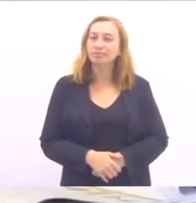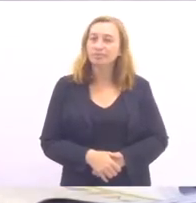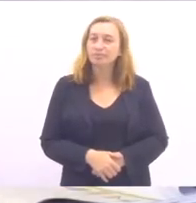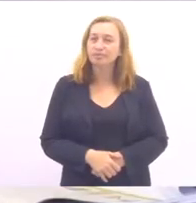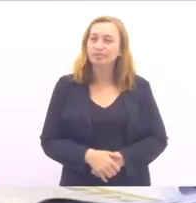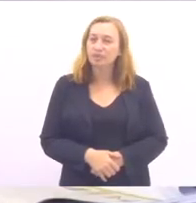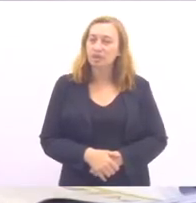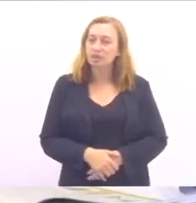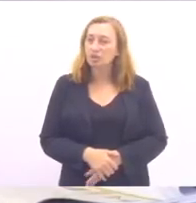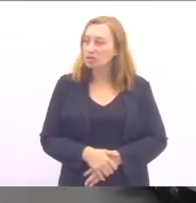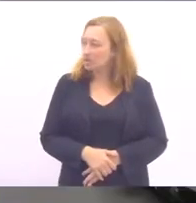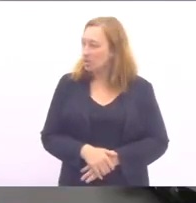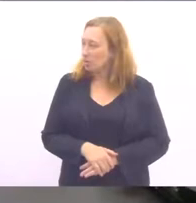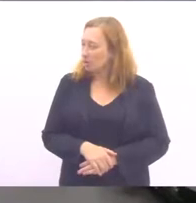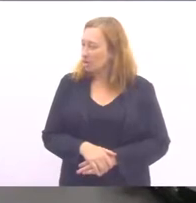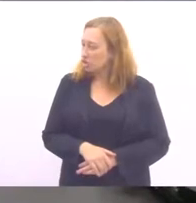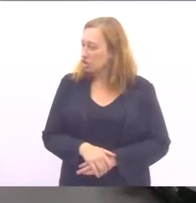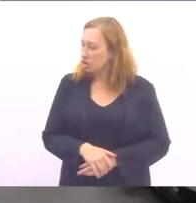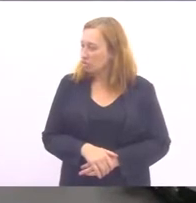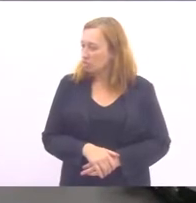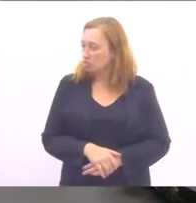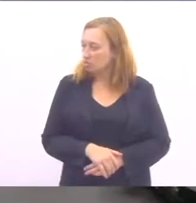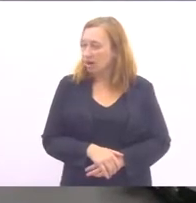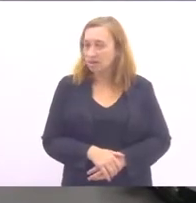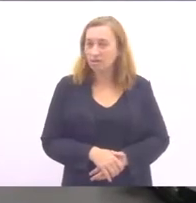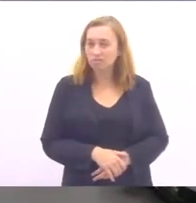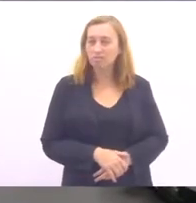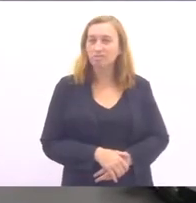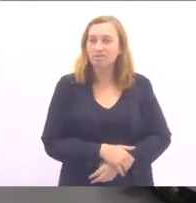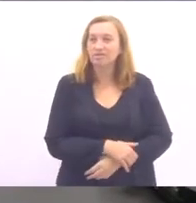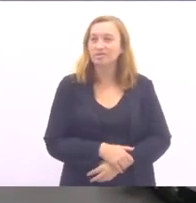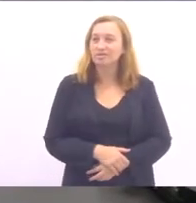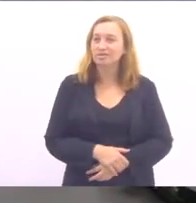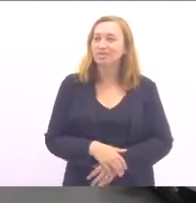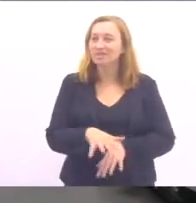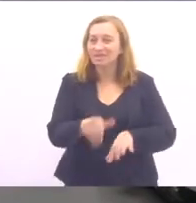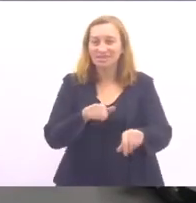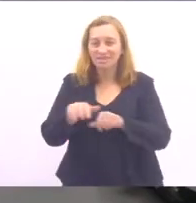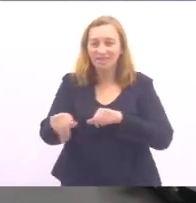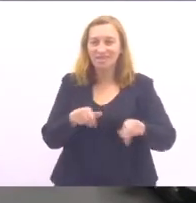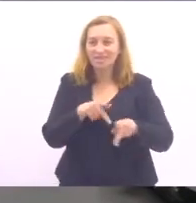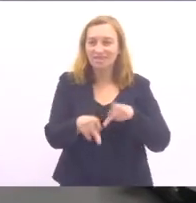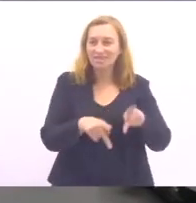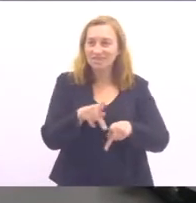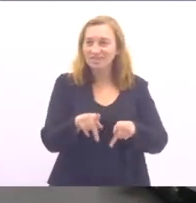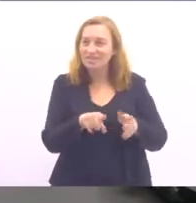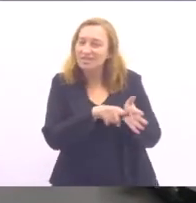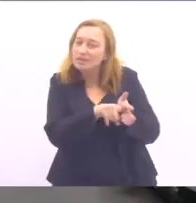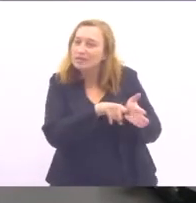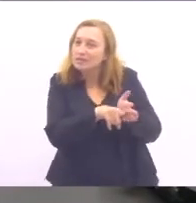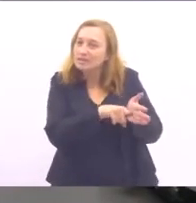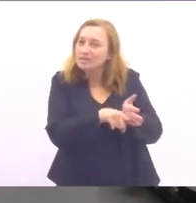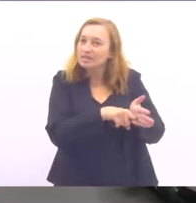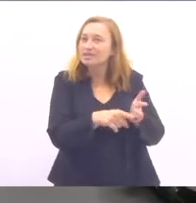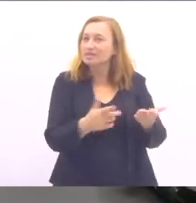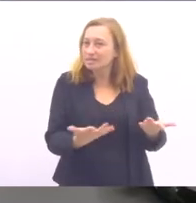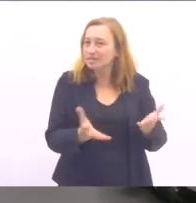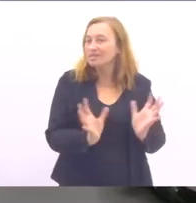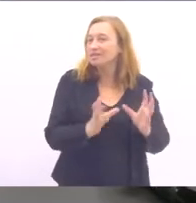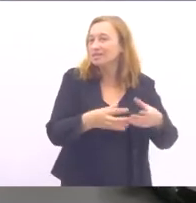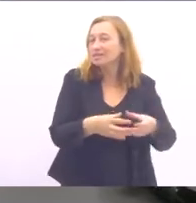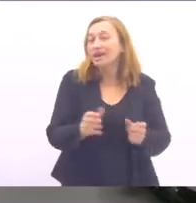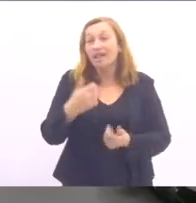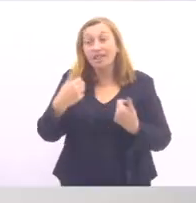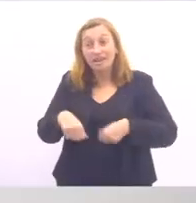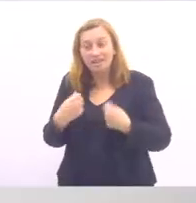Existe. Para isso, existe. Para as cooperativas terem existe. Isso tudo? Nesse chamamento público, a gente vai fazer um diagnóstico nessas cooperativas. É necessário que